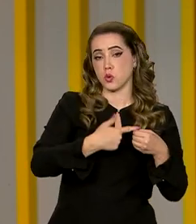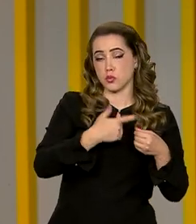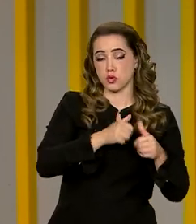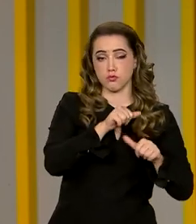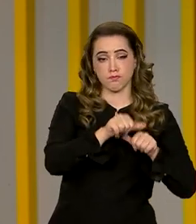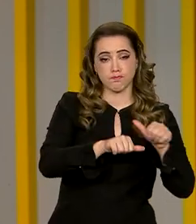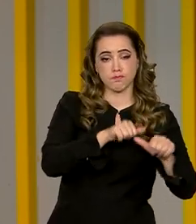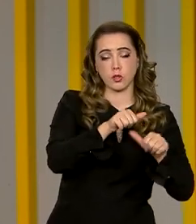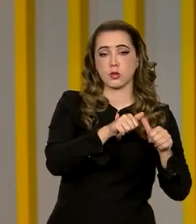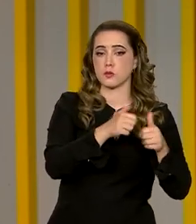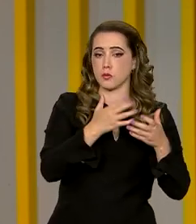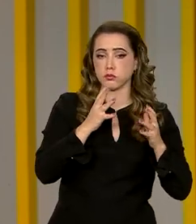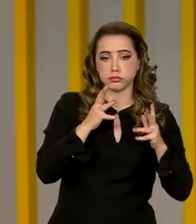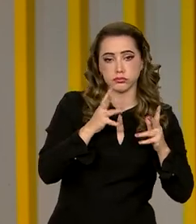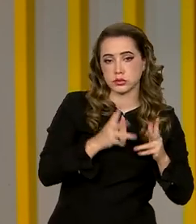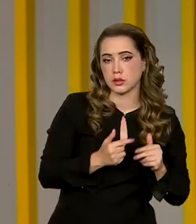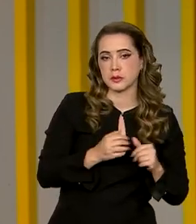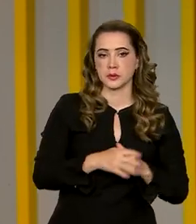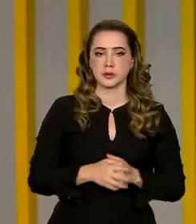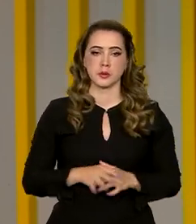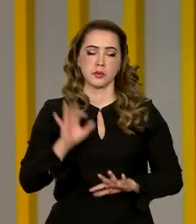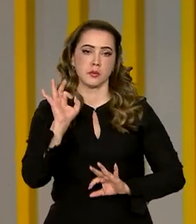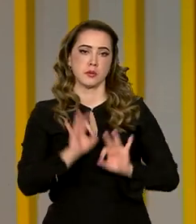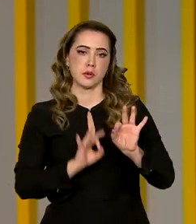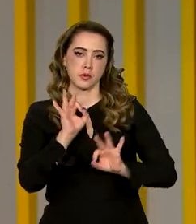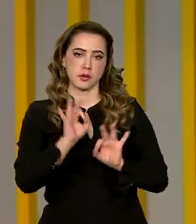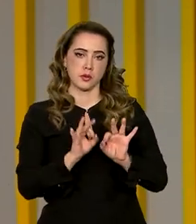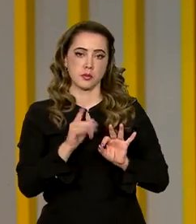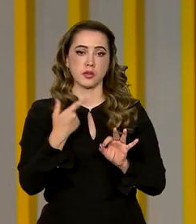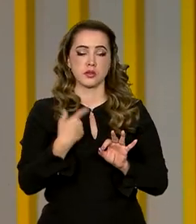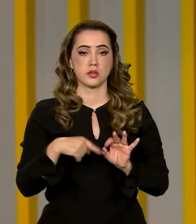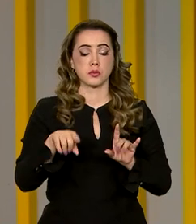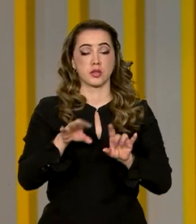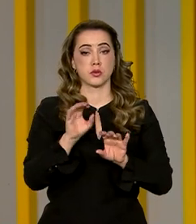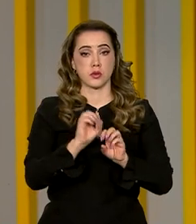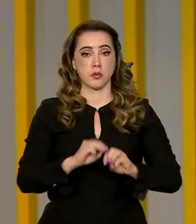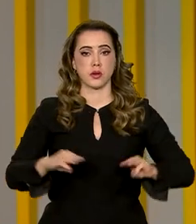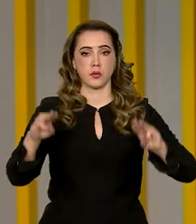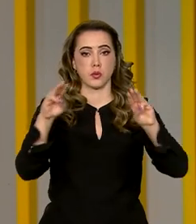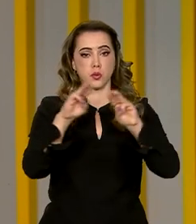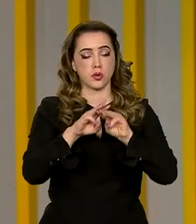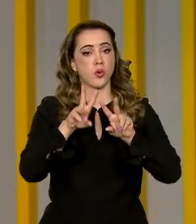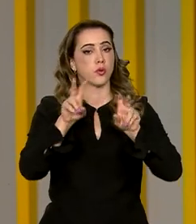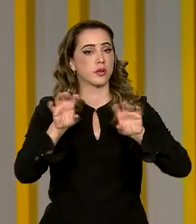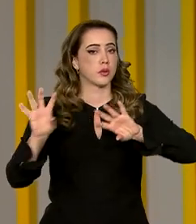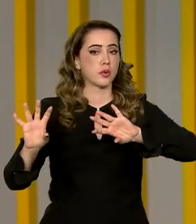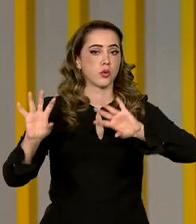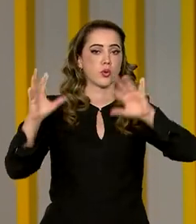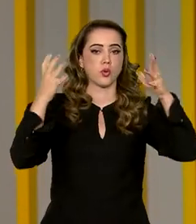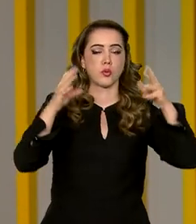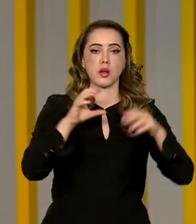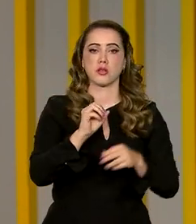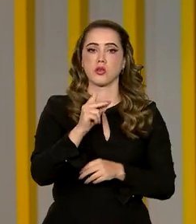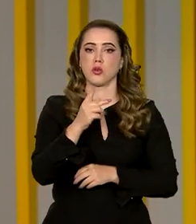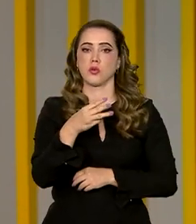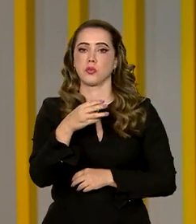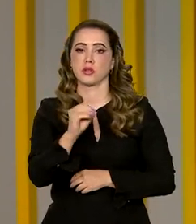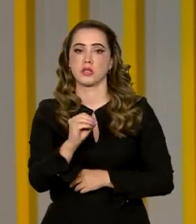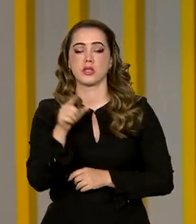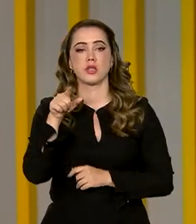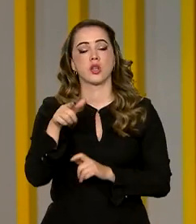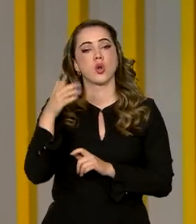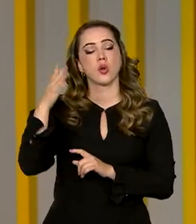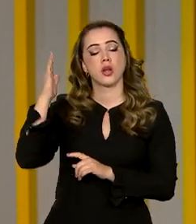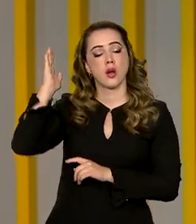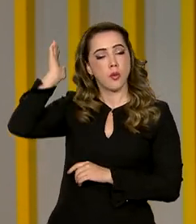preparar o planejamento técnico para a realização da Conferência das Nações Unidas sobre Mudanças Climáticas, a COP30, em Belém